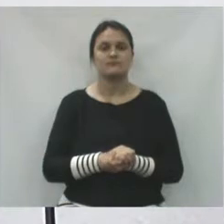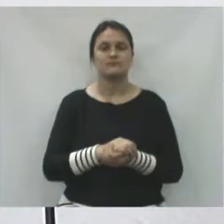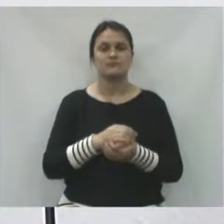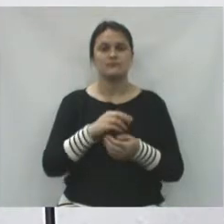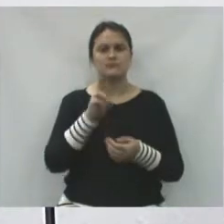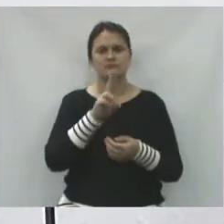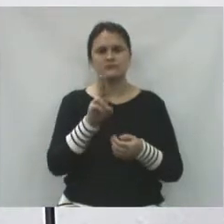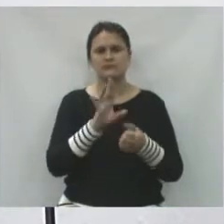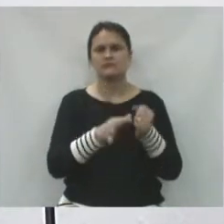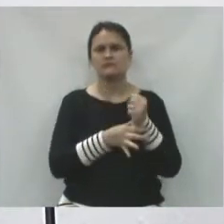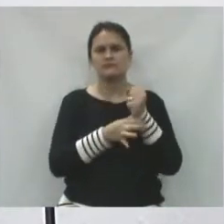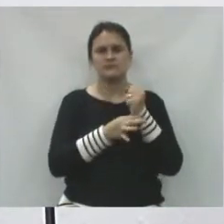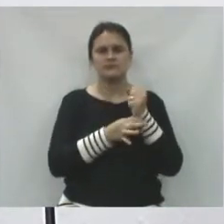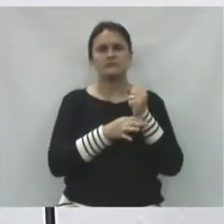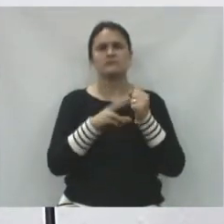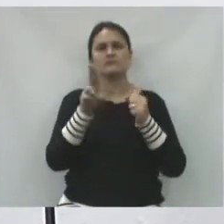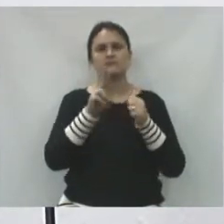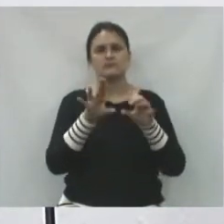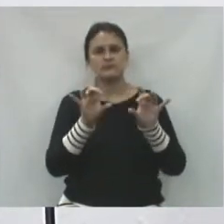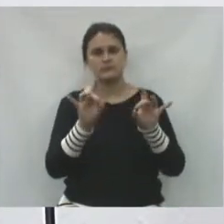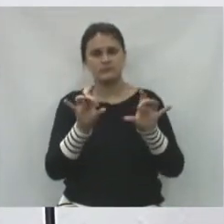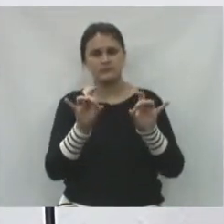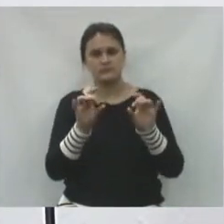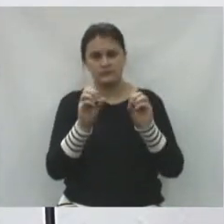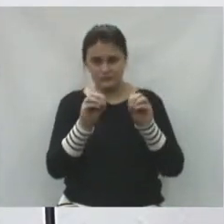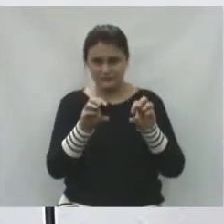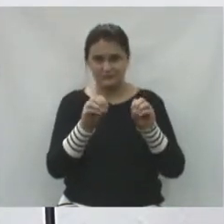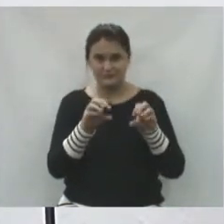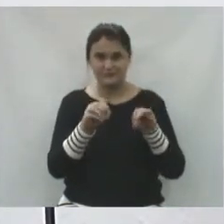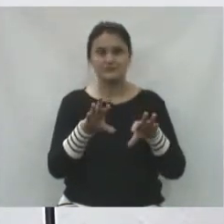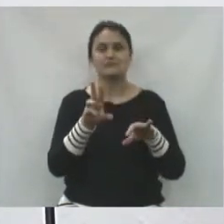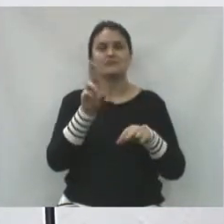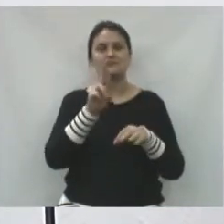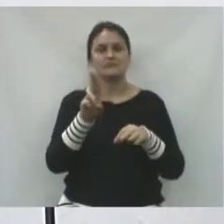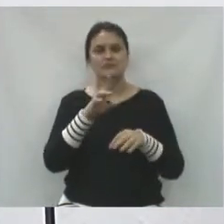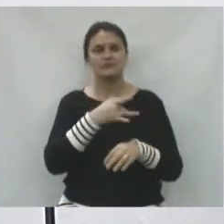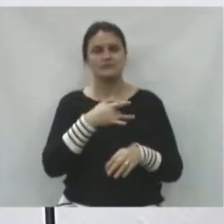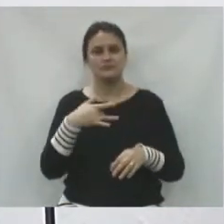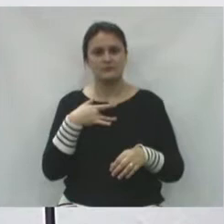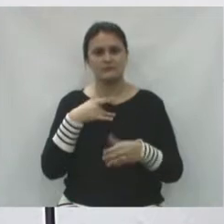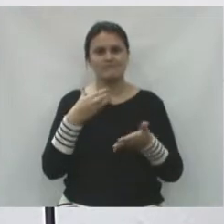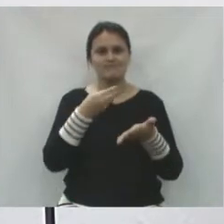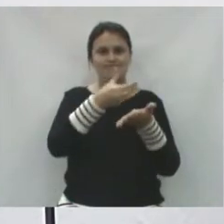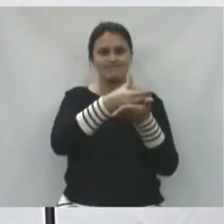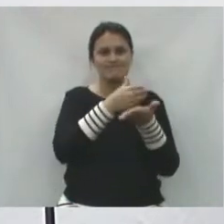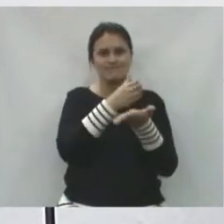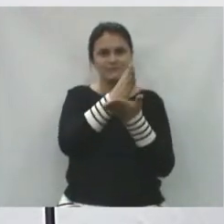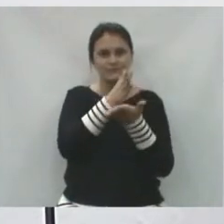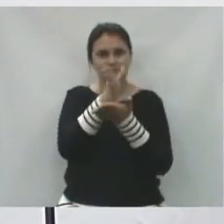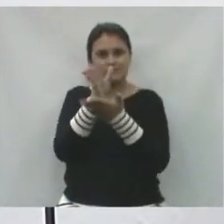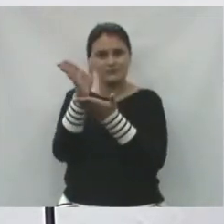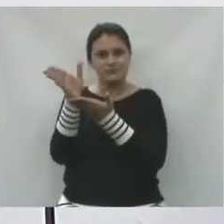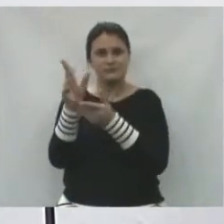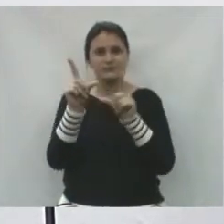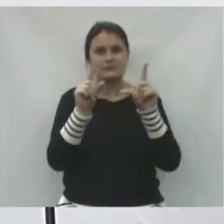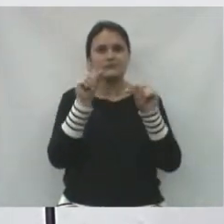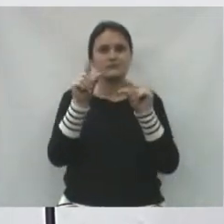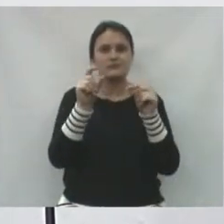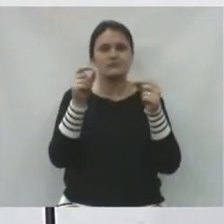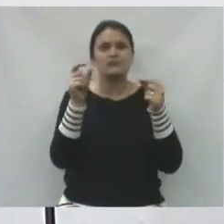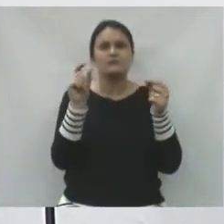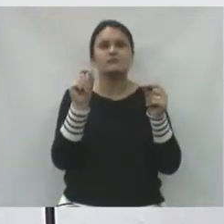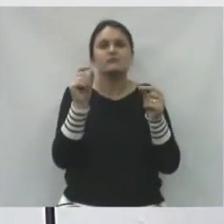na segurança, na educação, na saúde, enfim,